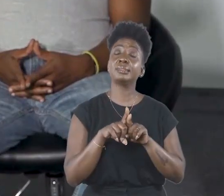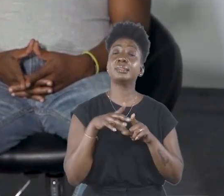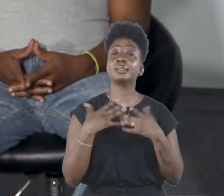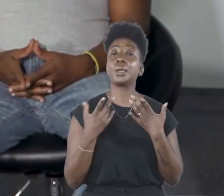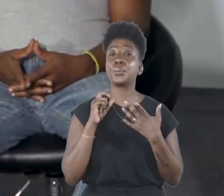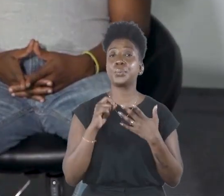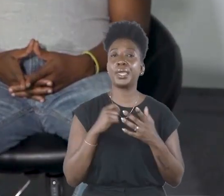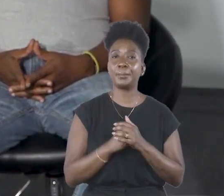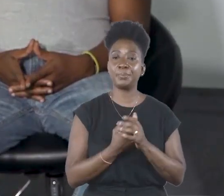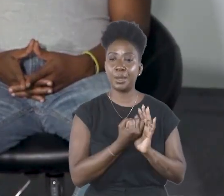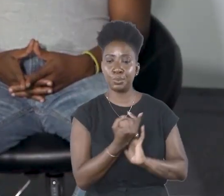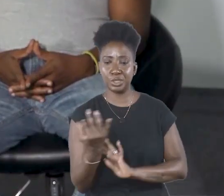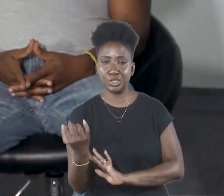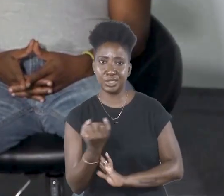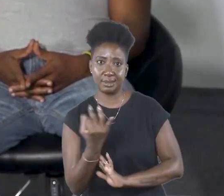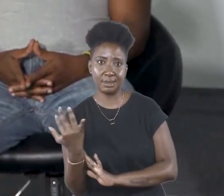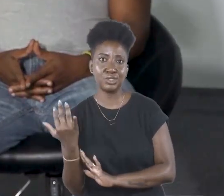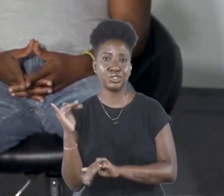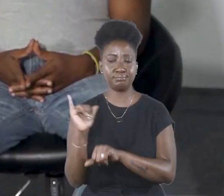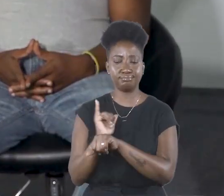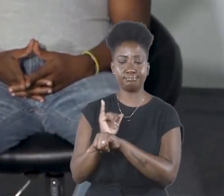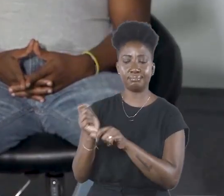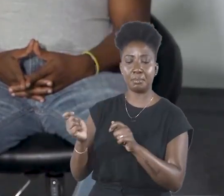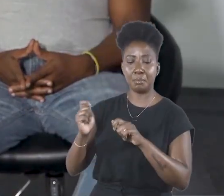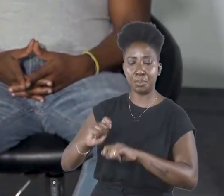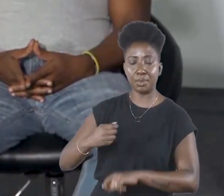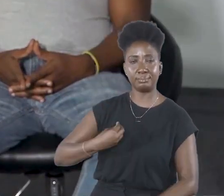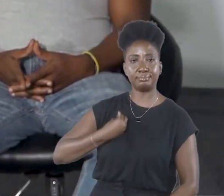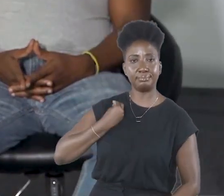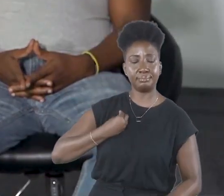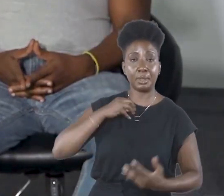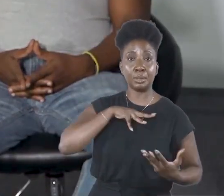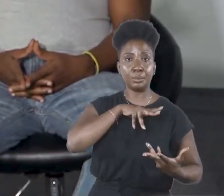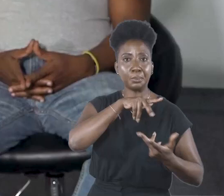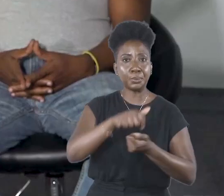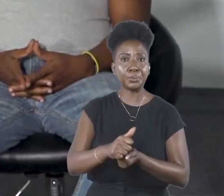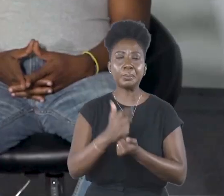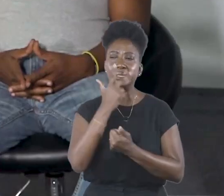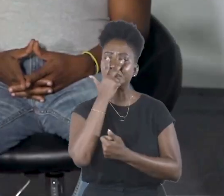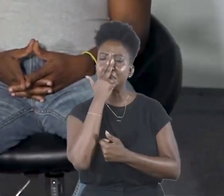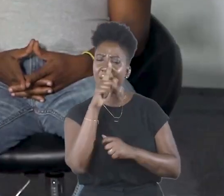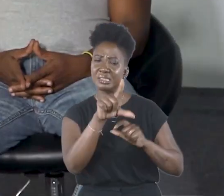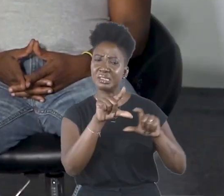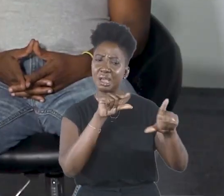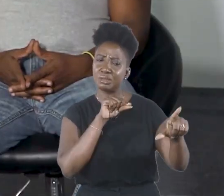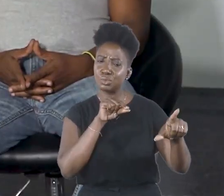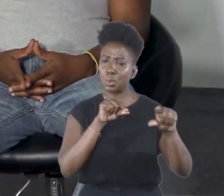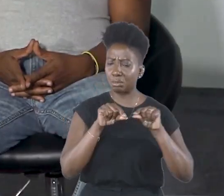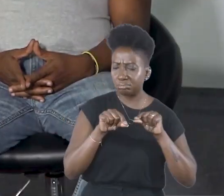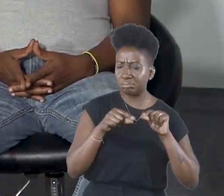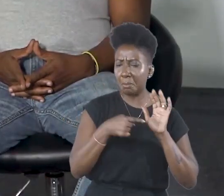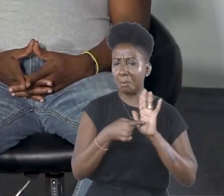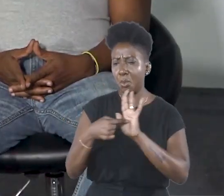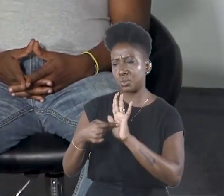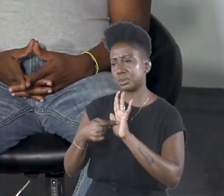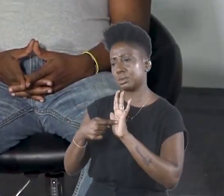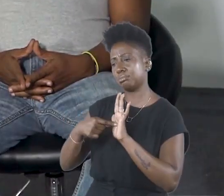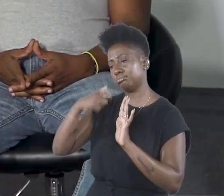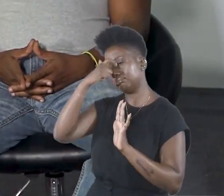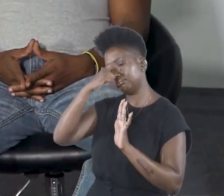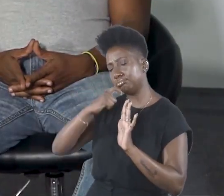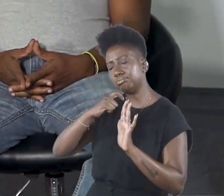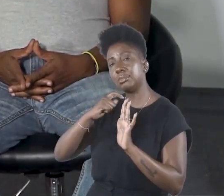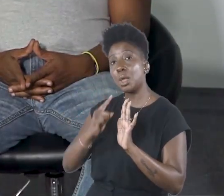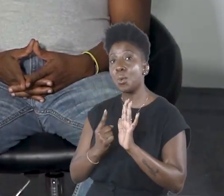importa, porque são todos seres humanos e o e-book se chama Gente Como a Gente. A gente colocou dessa